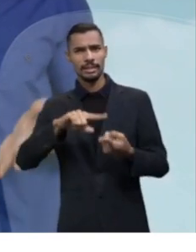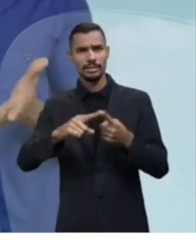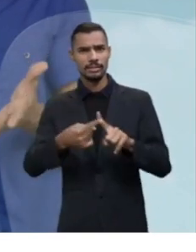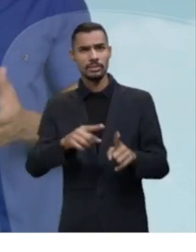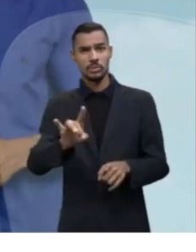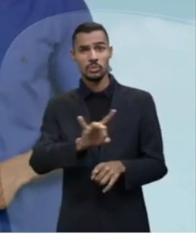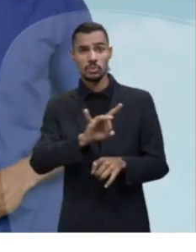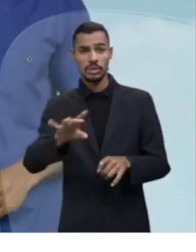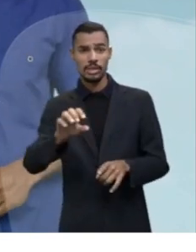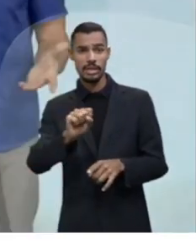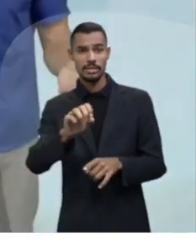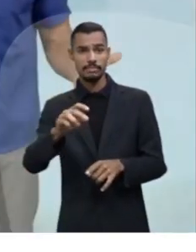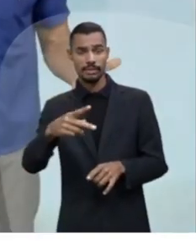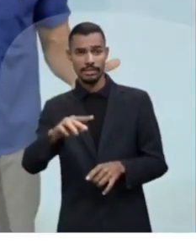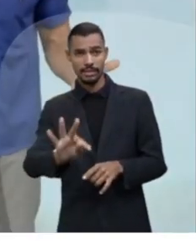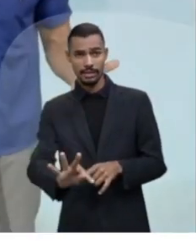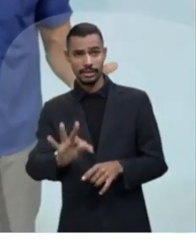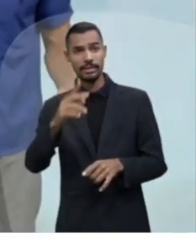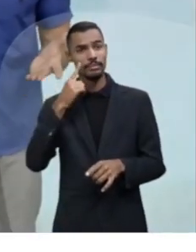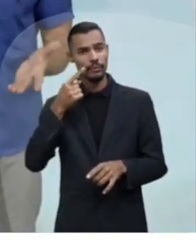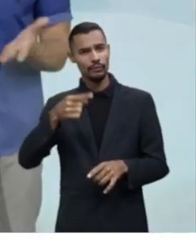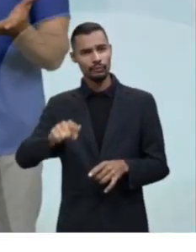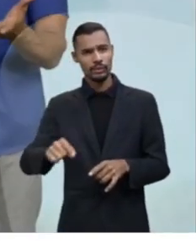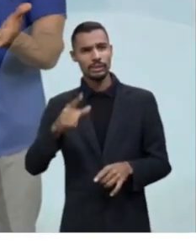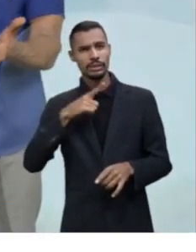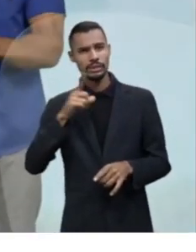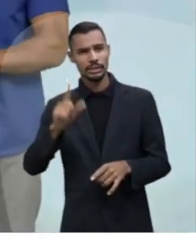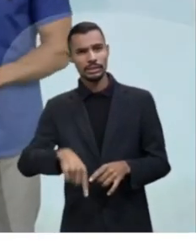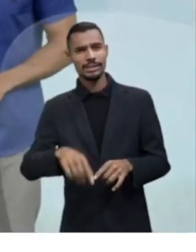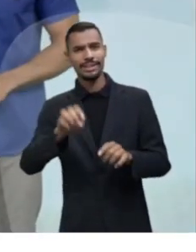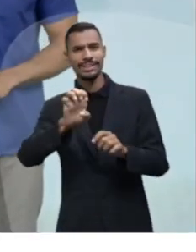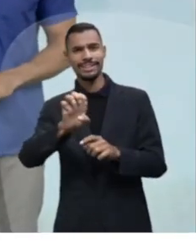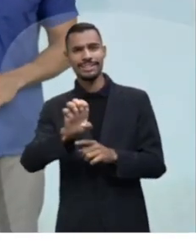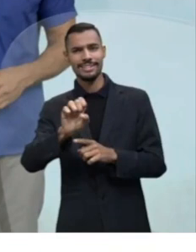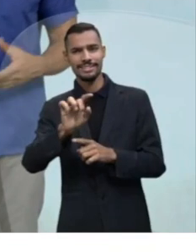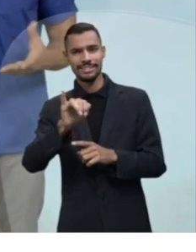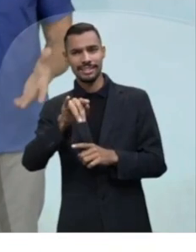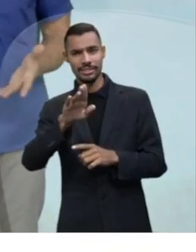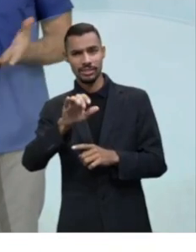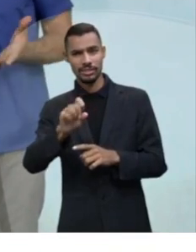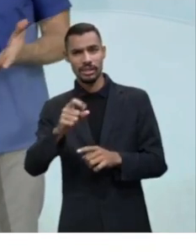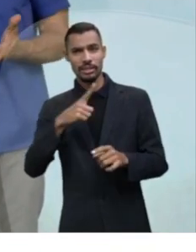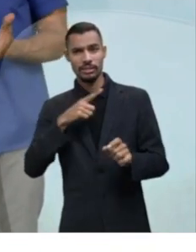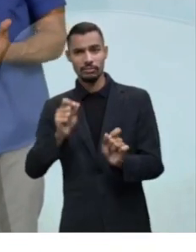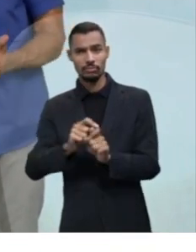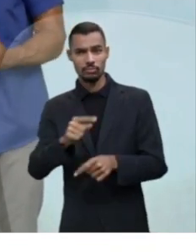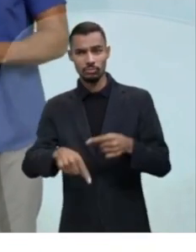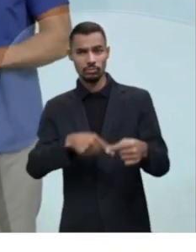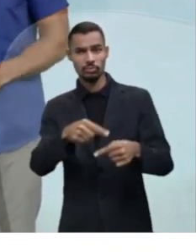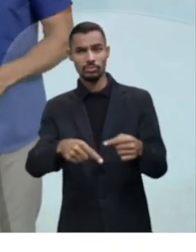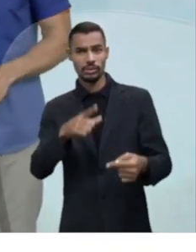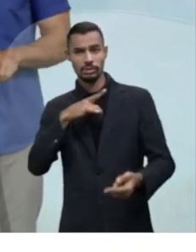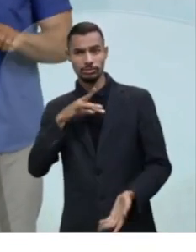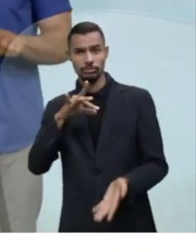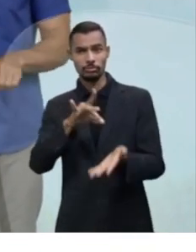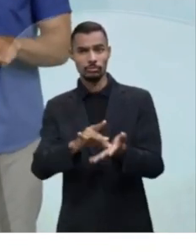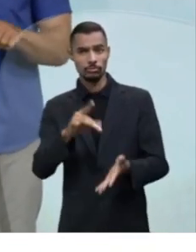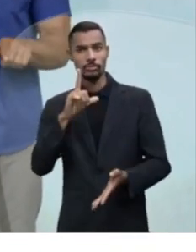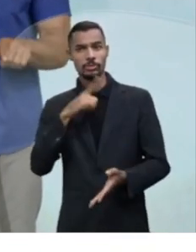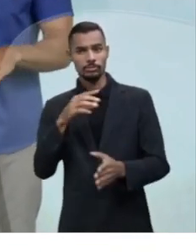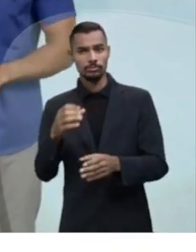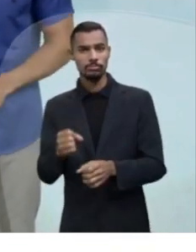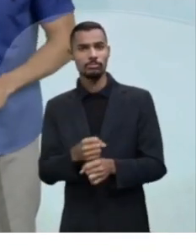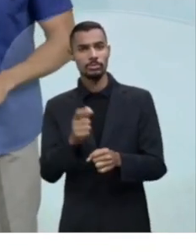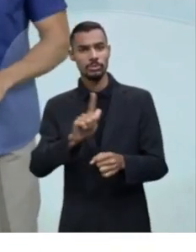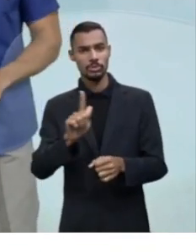somente por meio de SPT. Por fim, existem ainda as provas de carga estática, que buscam reproduzir as condições reais da fundação, incluindo